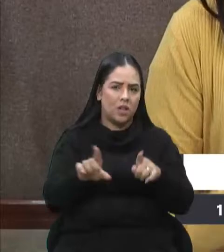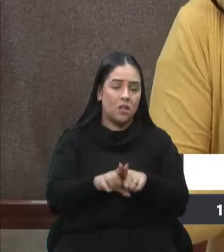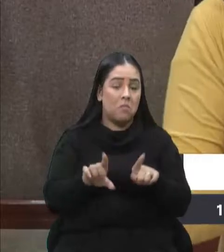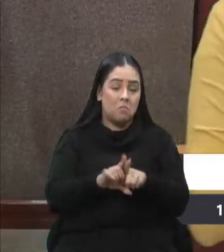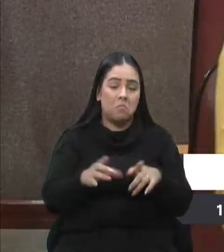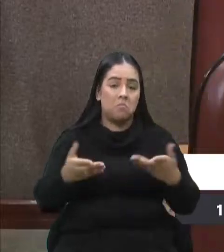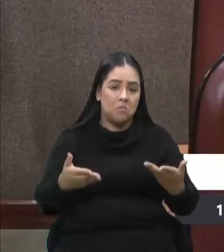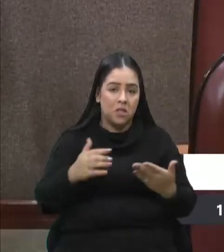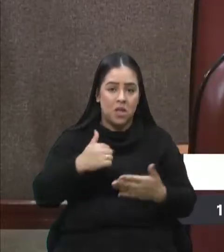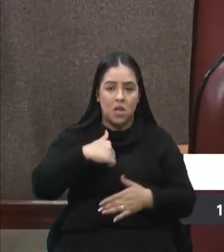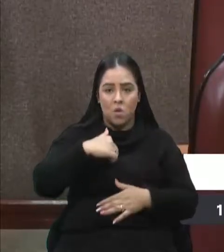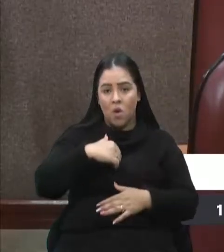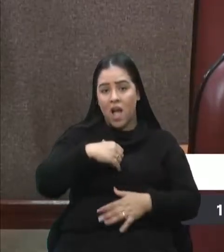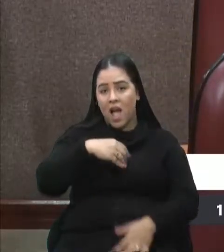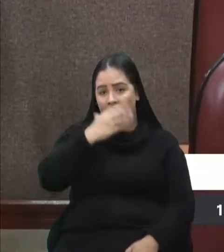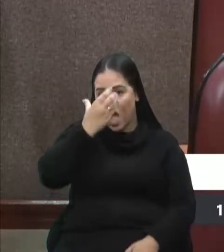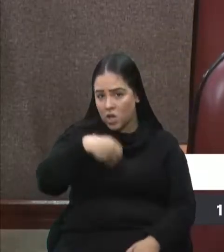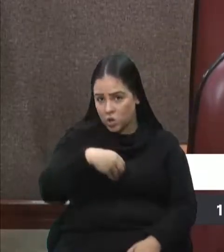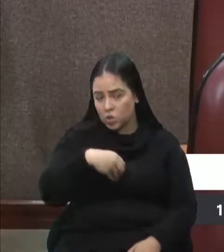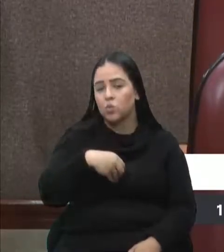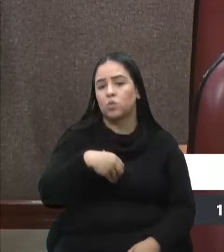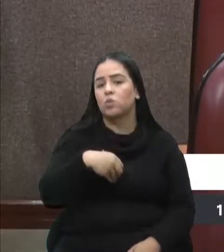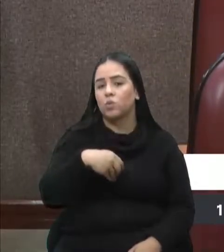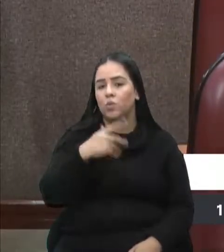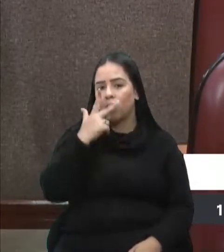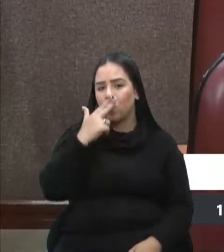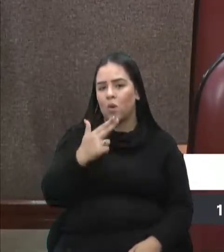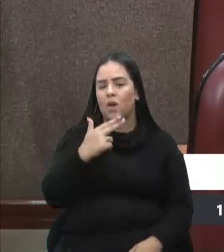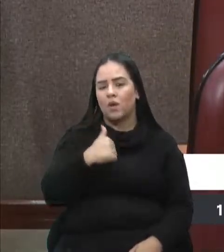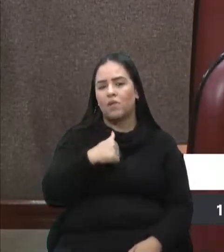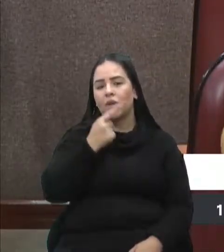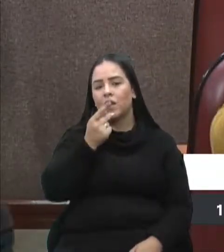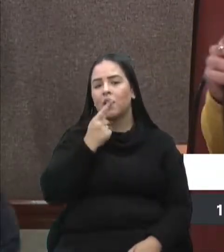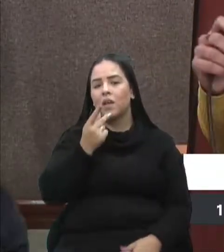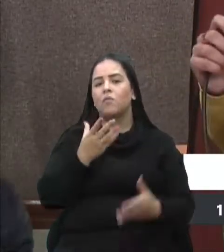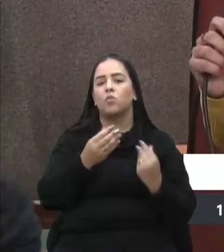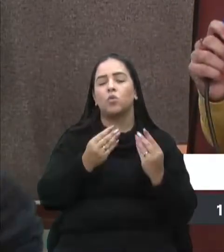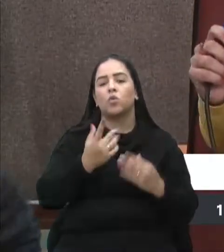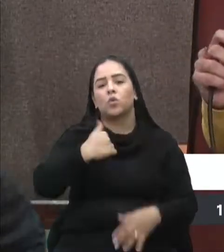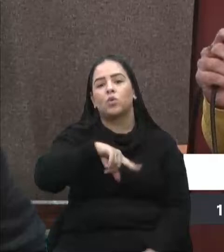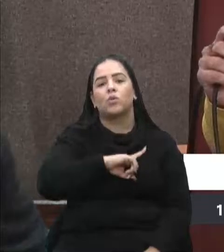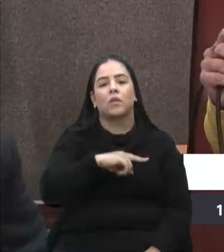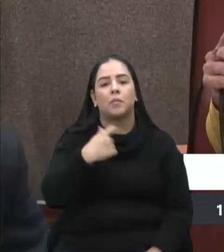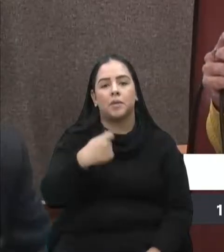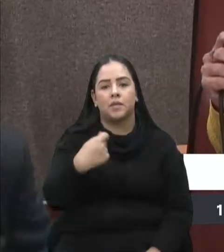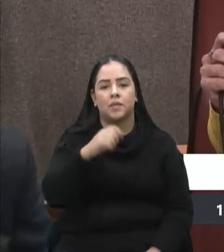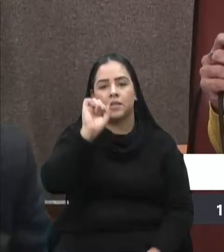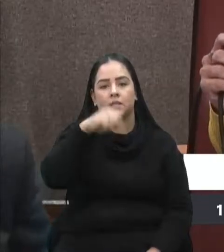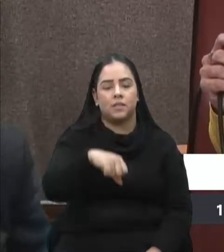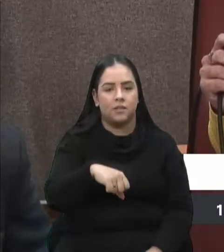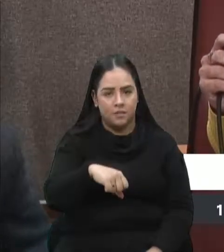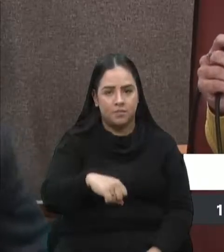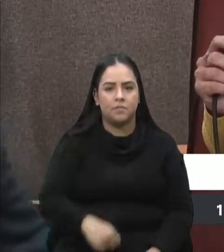Então, eu acho que a gente, como já falei várias vezes aqui, a gente precisa, sim,